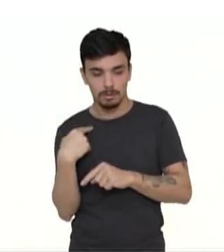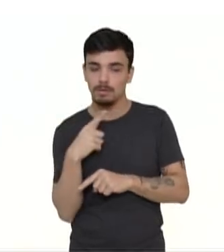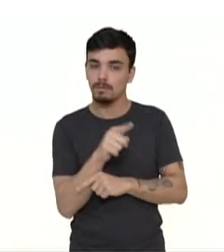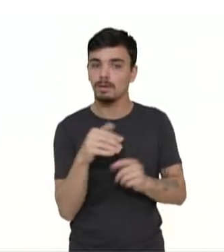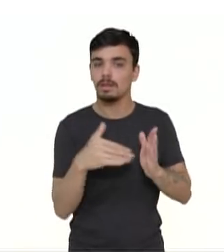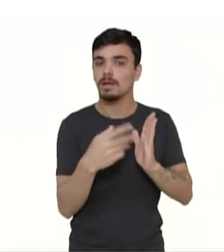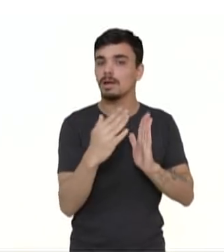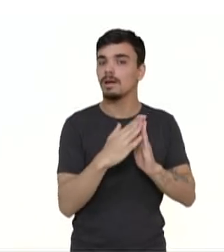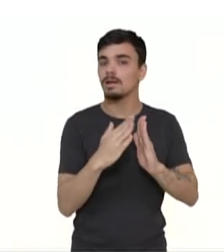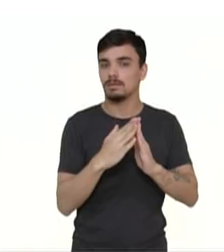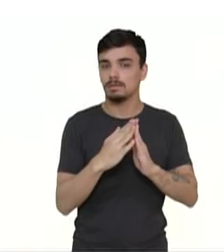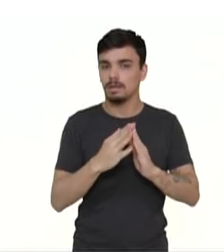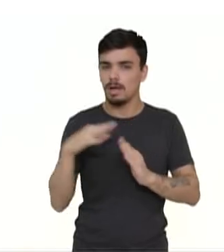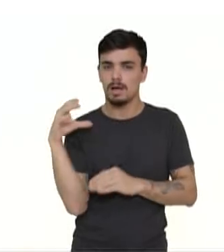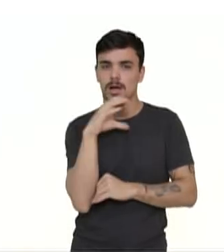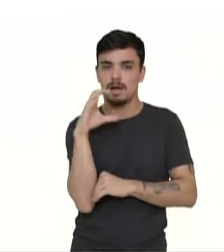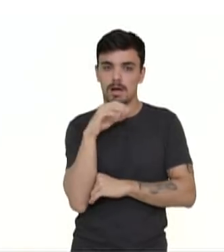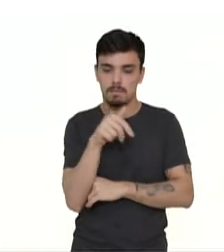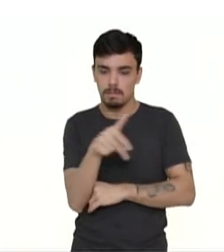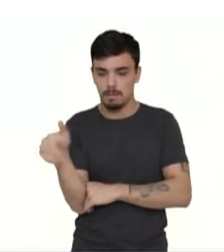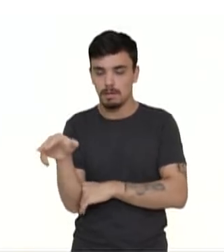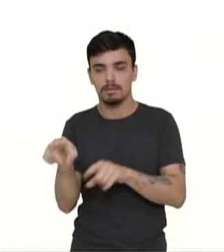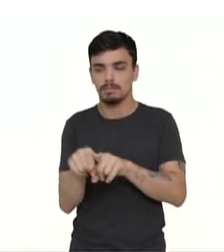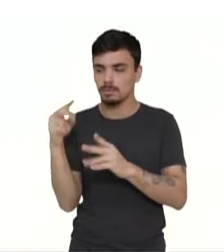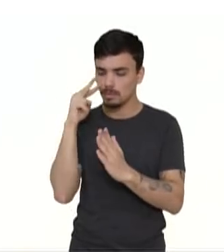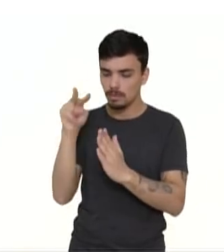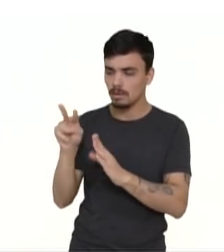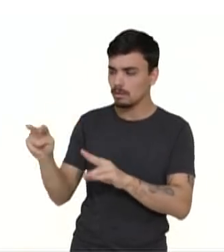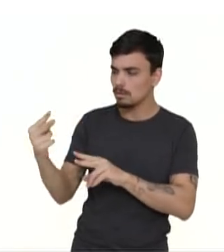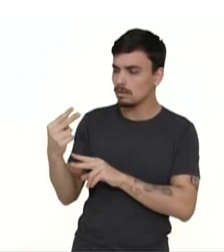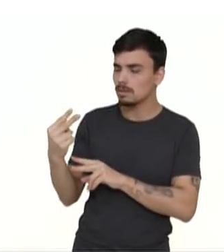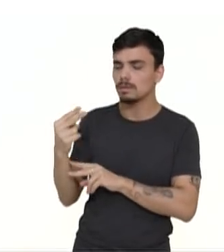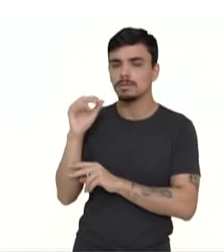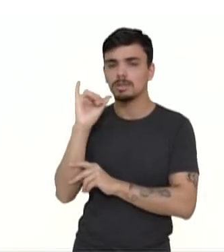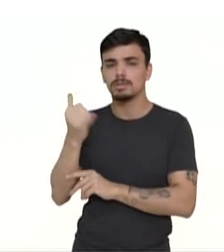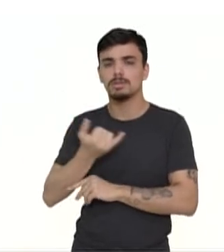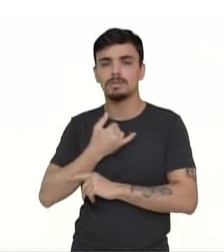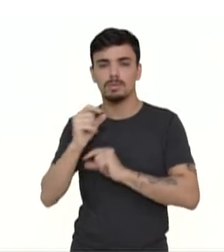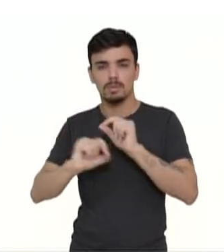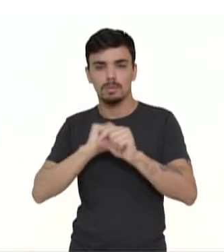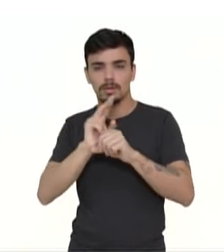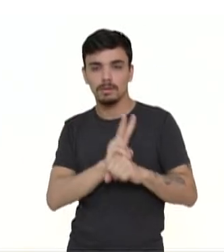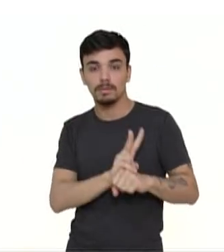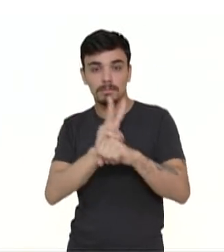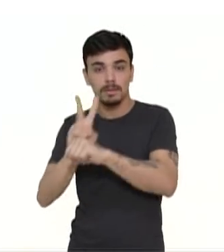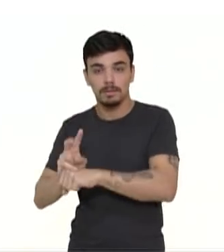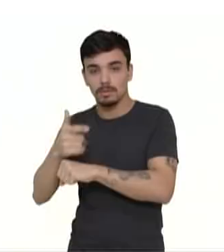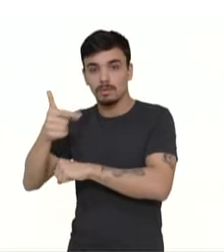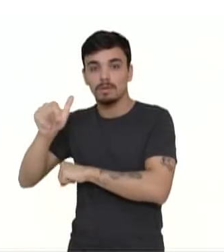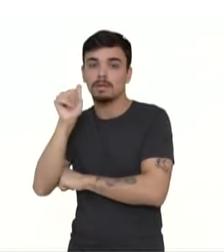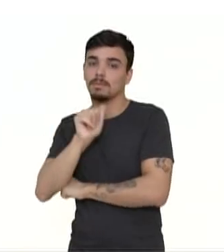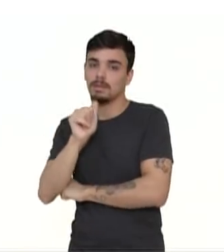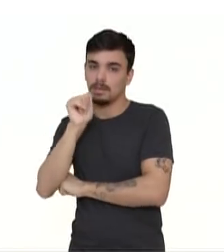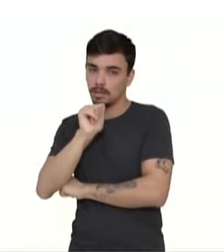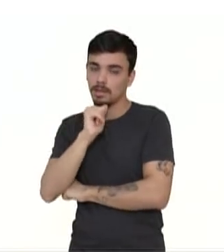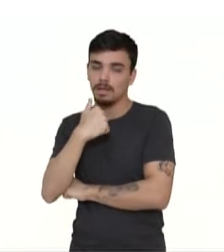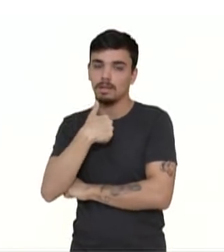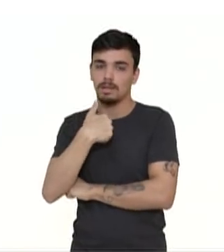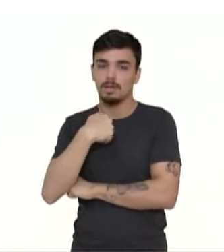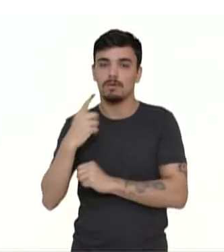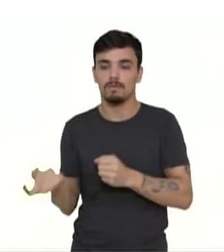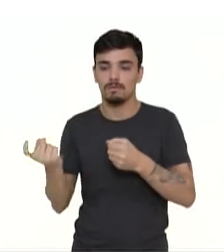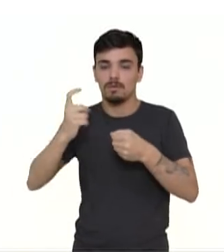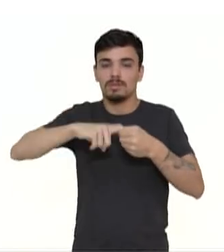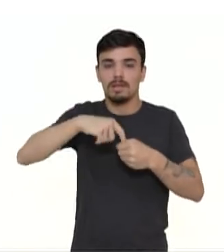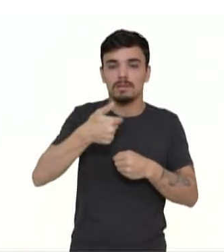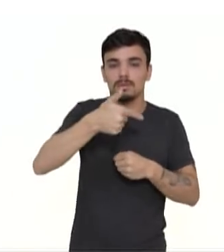casa, literalmente correndo. Olhando bem para meus olhos, disse-me que havia emprestado o livro a outra menina e que eu voltasse no